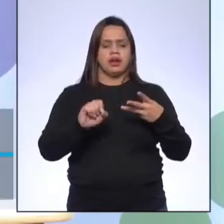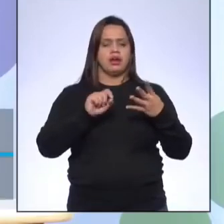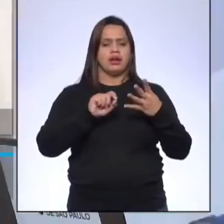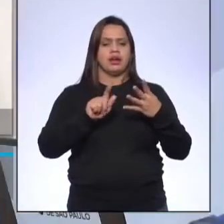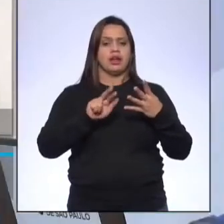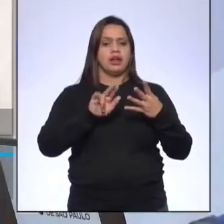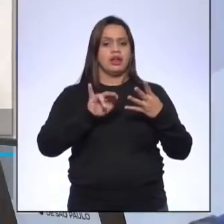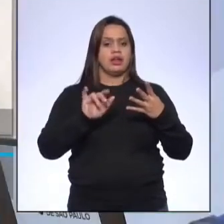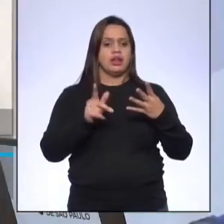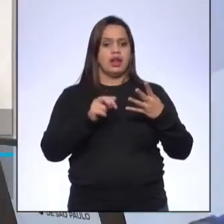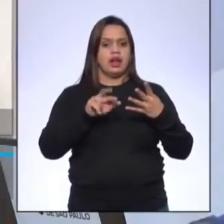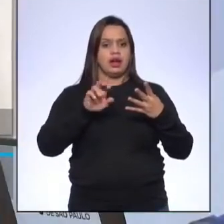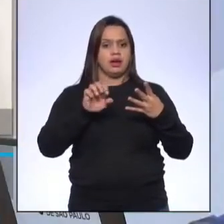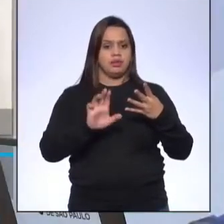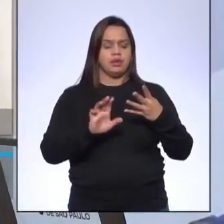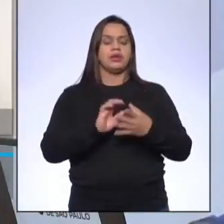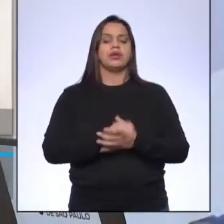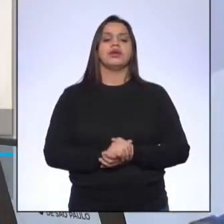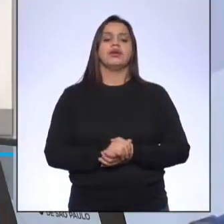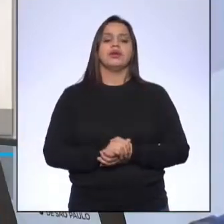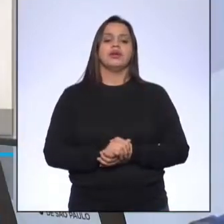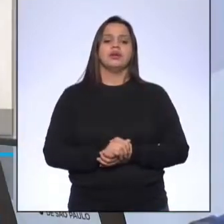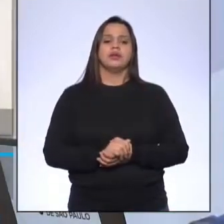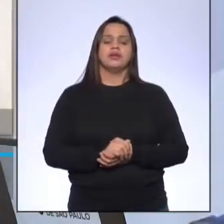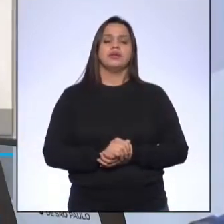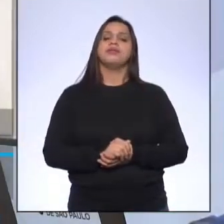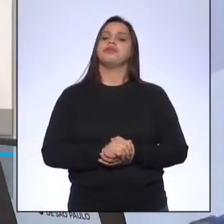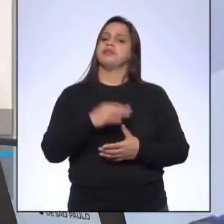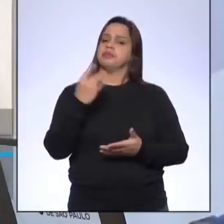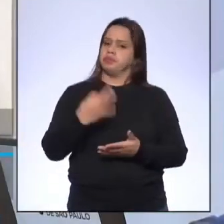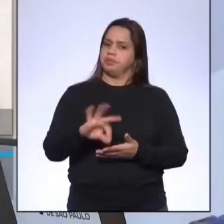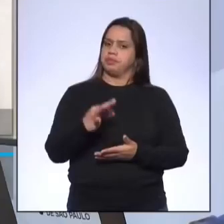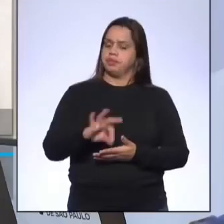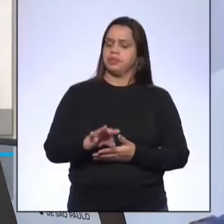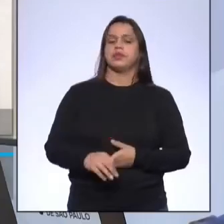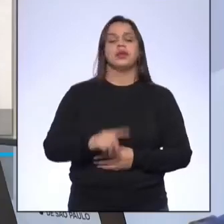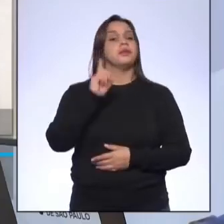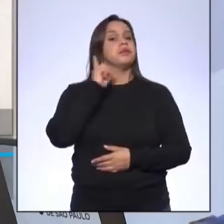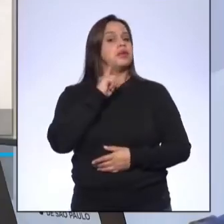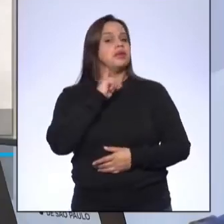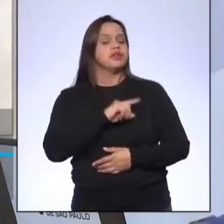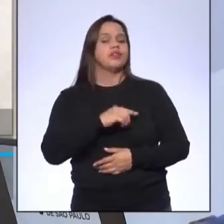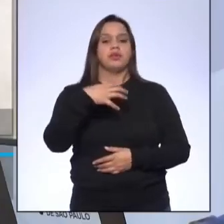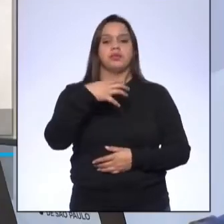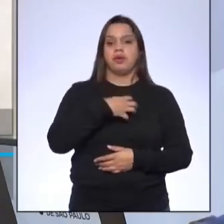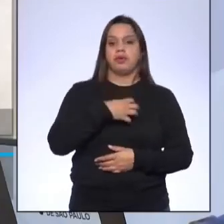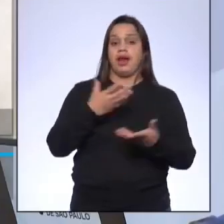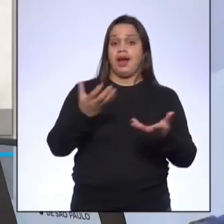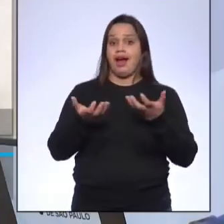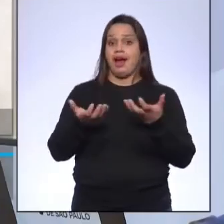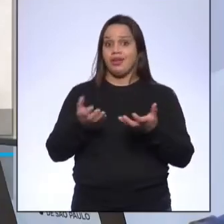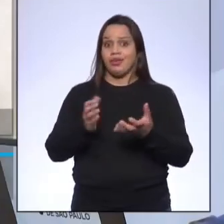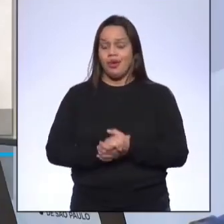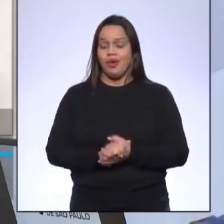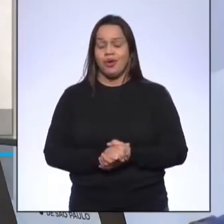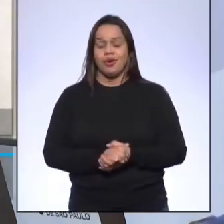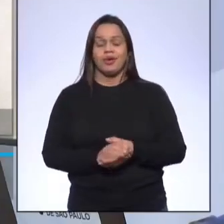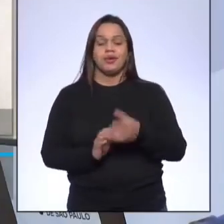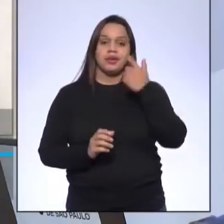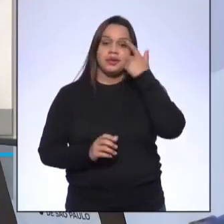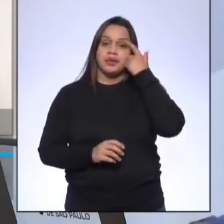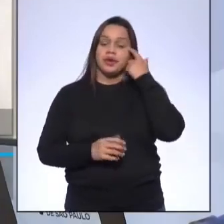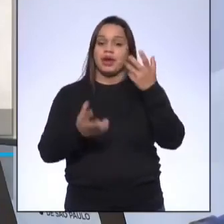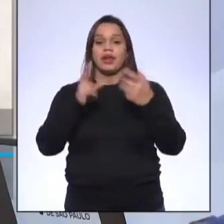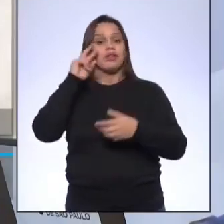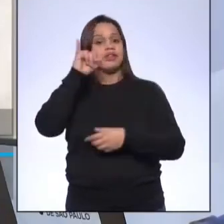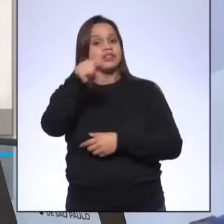grande Minas maioria Gerais e Bahia. Sim. Ok? Agora, eu quero ver se vocês conseguiram